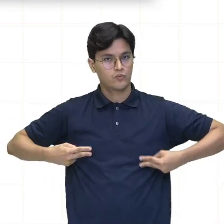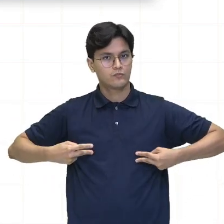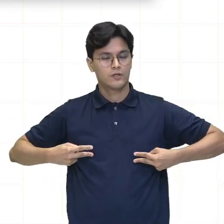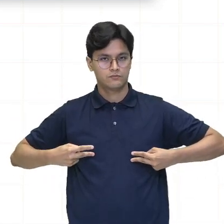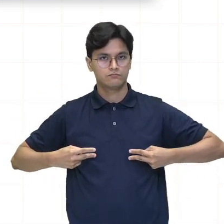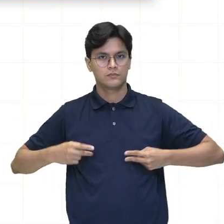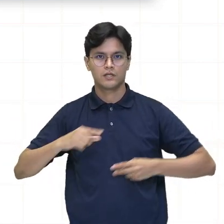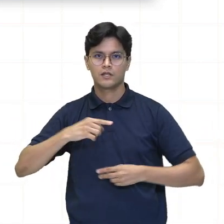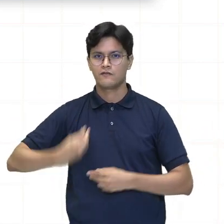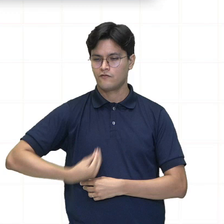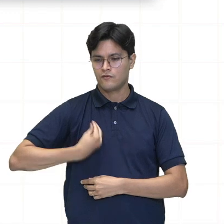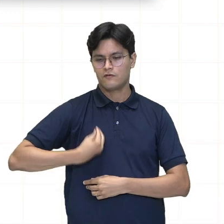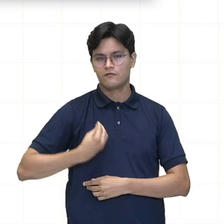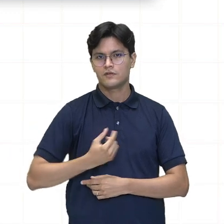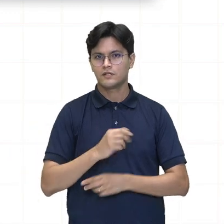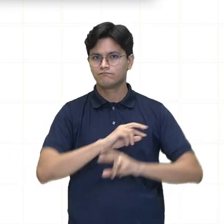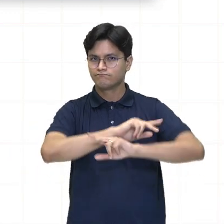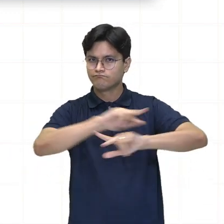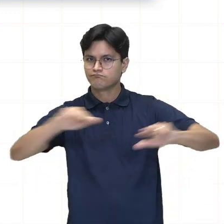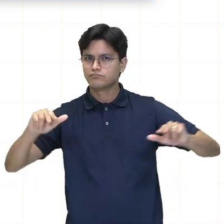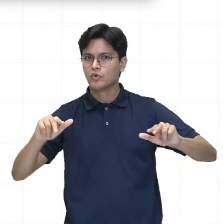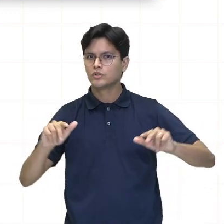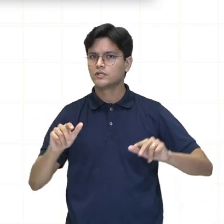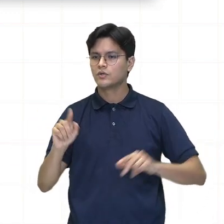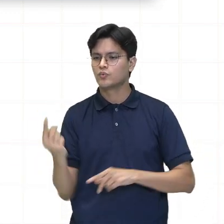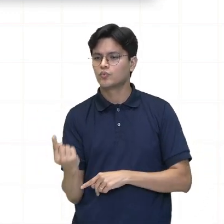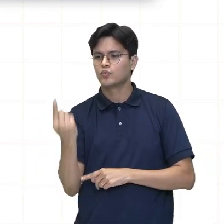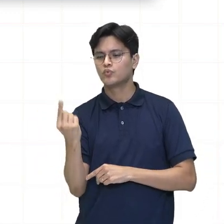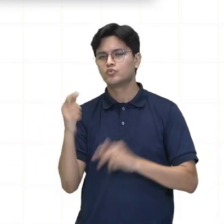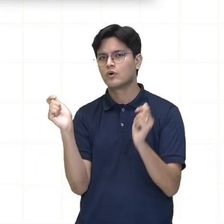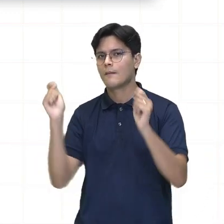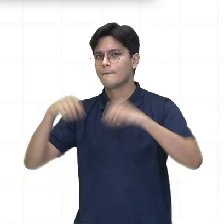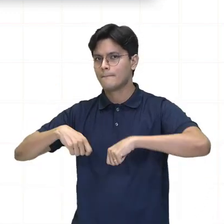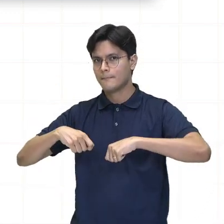único capaz de raciocinar é o homem.